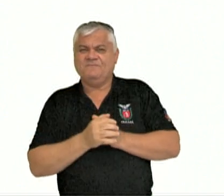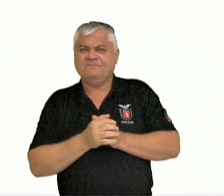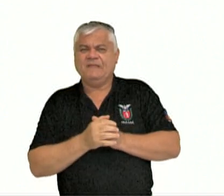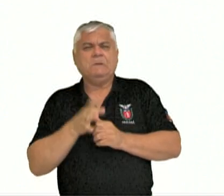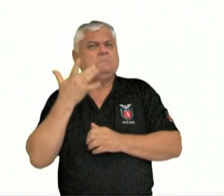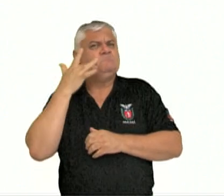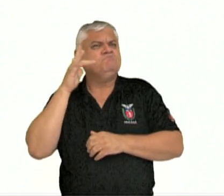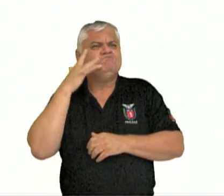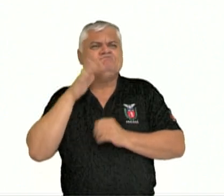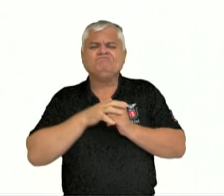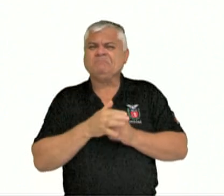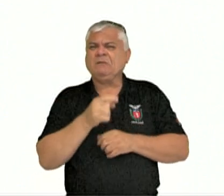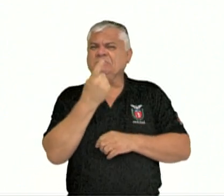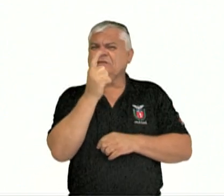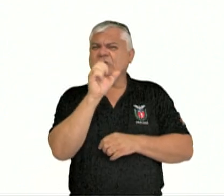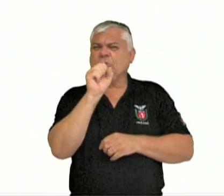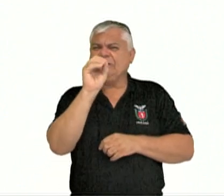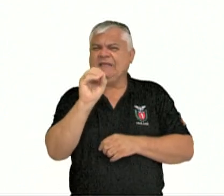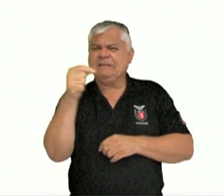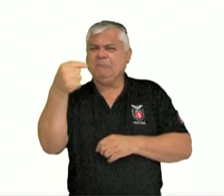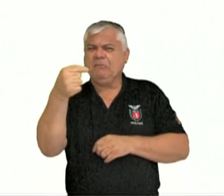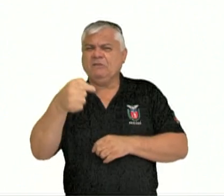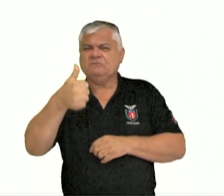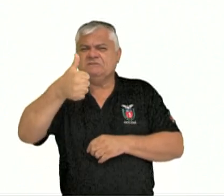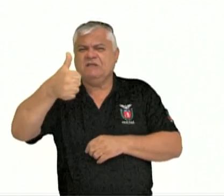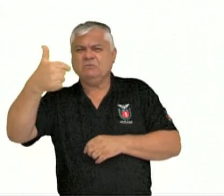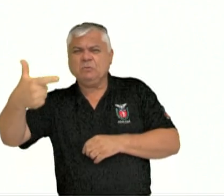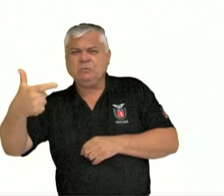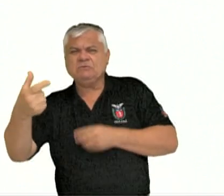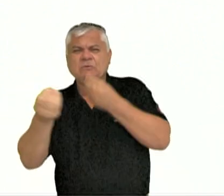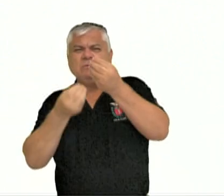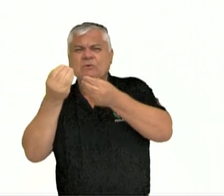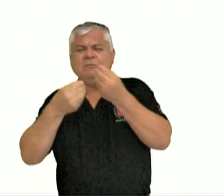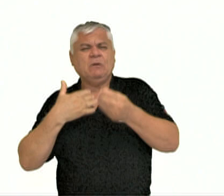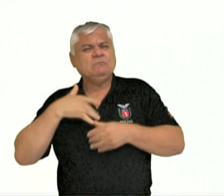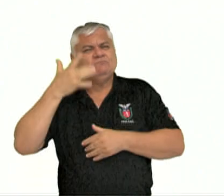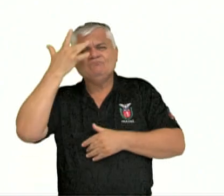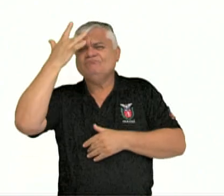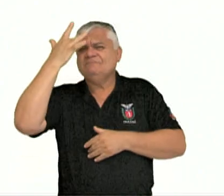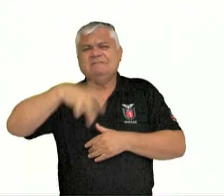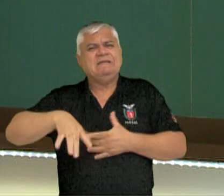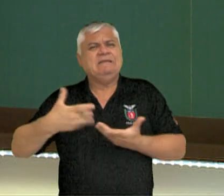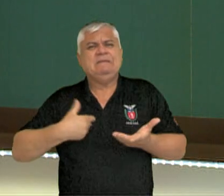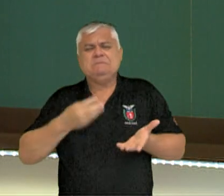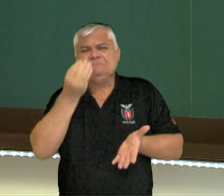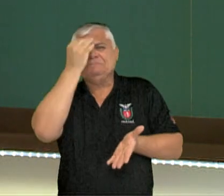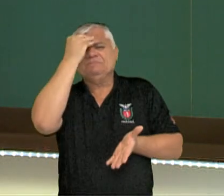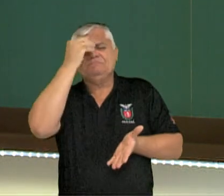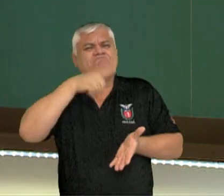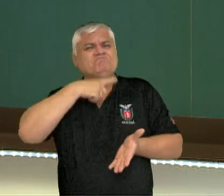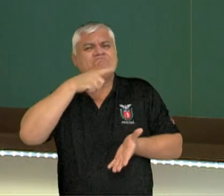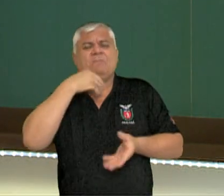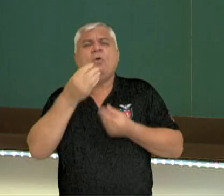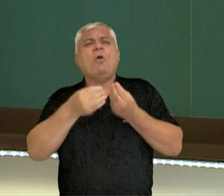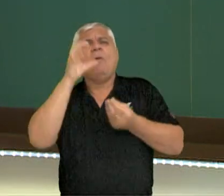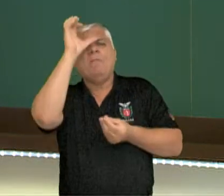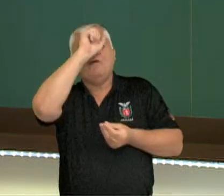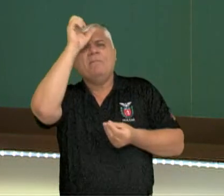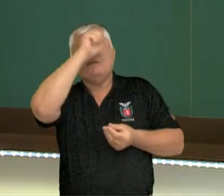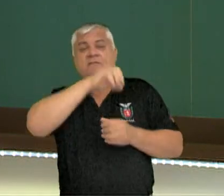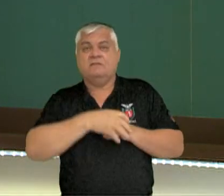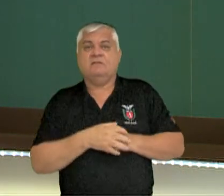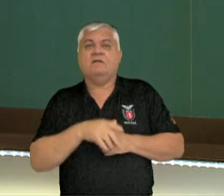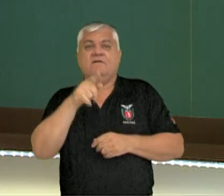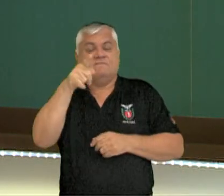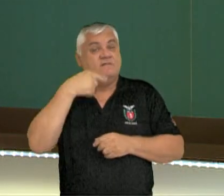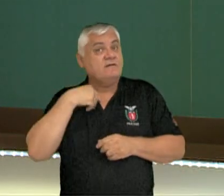eu não consigo decorar a fórmula, é muito chato ficar lembrando disso. Como que eu faço para aprender sem precisar decorar? Você vai